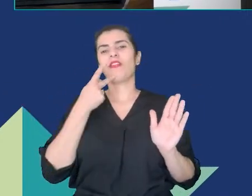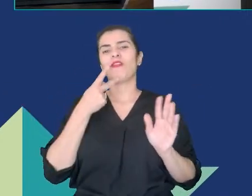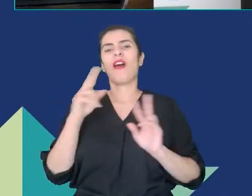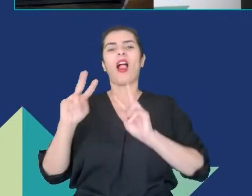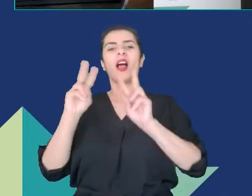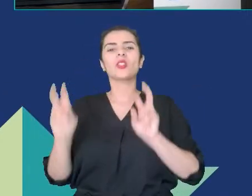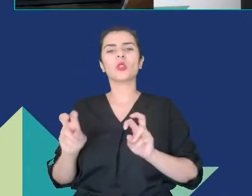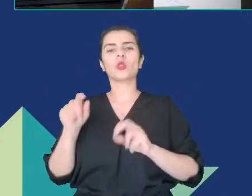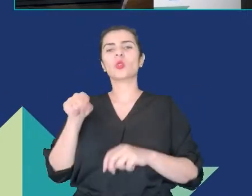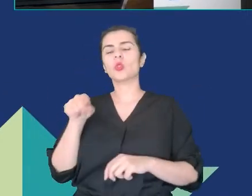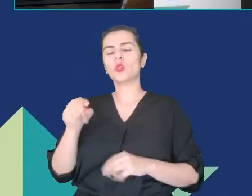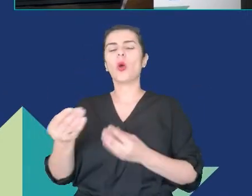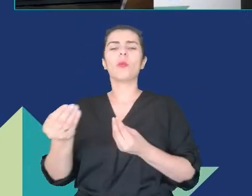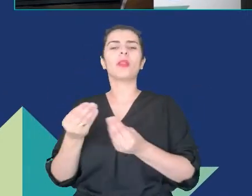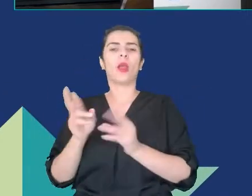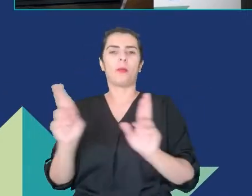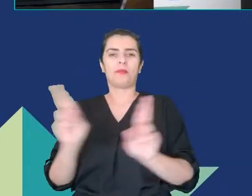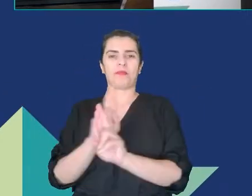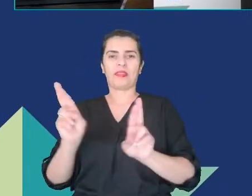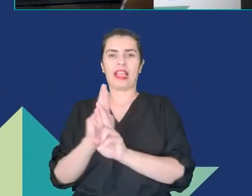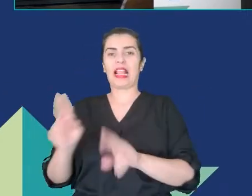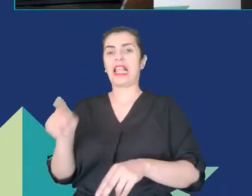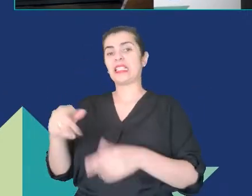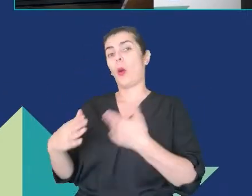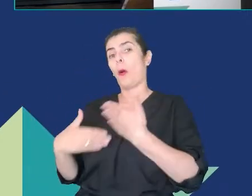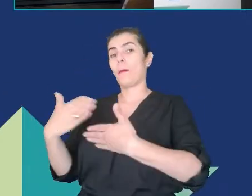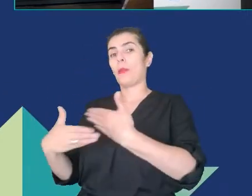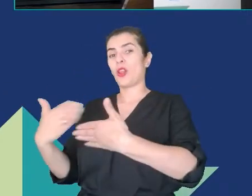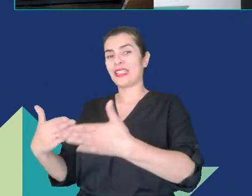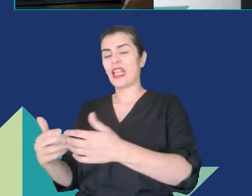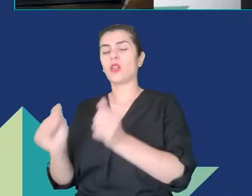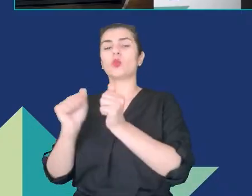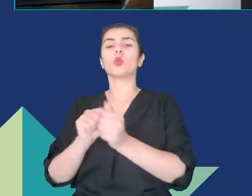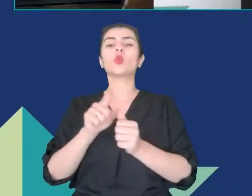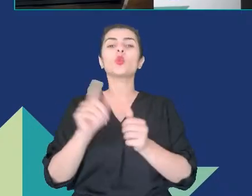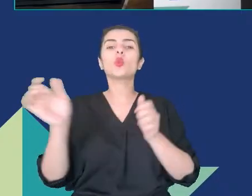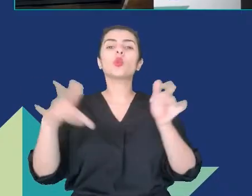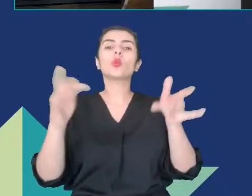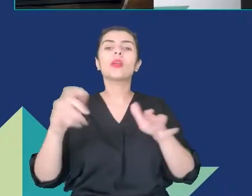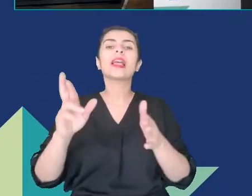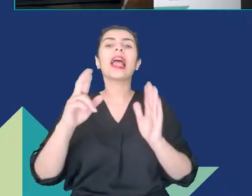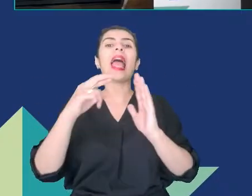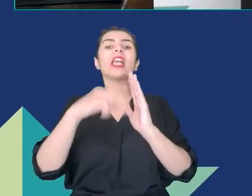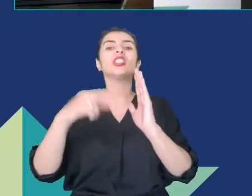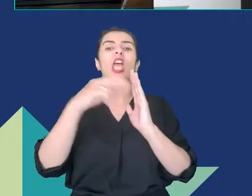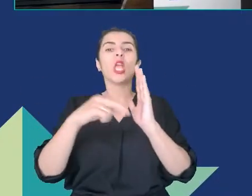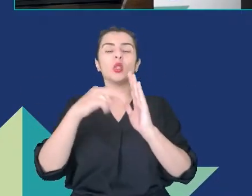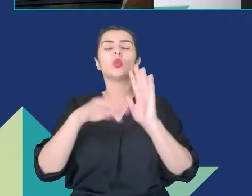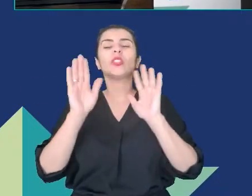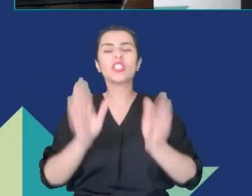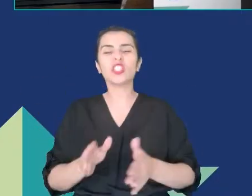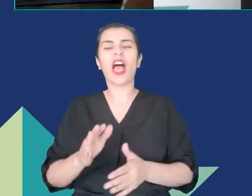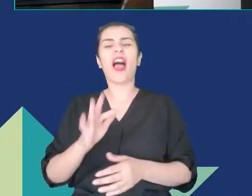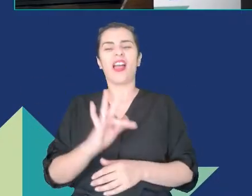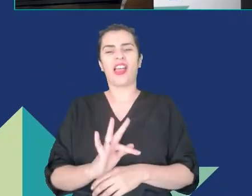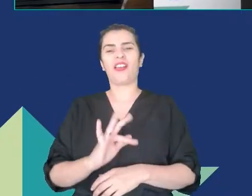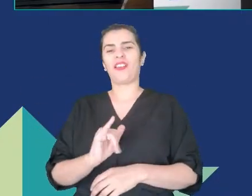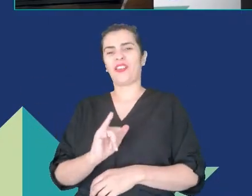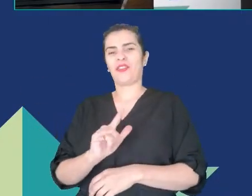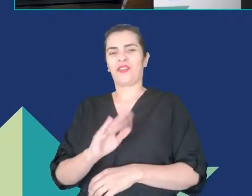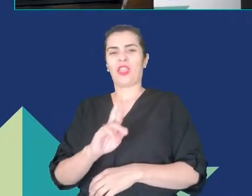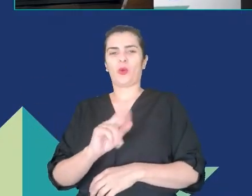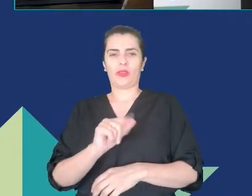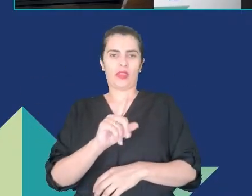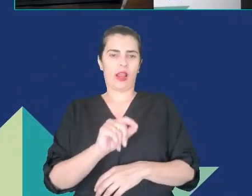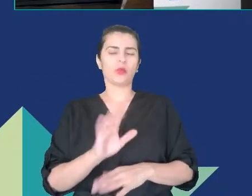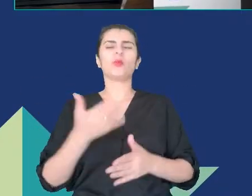essa relação do processo junto com a disposição do rejeito filtrado. A gente testou diversos